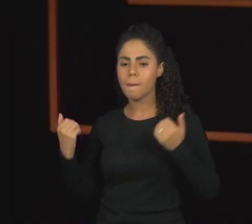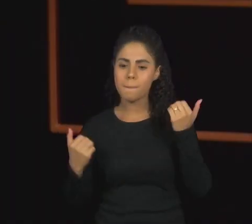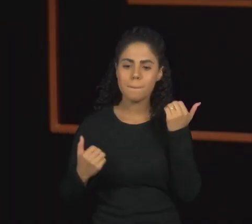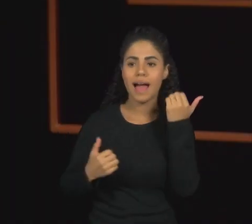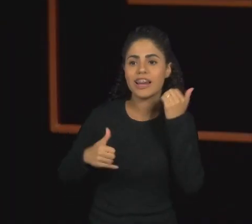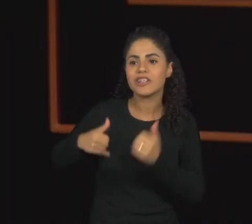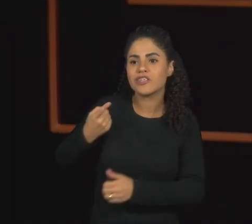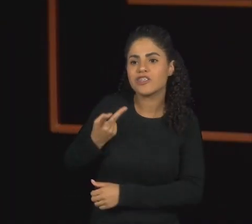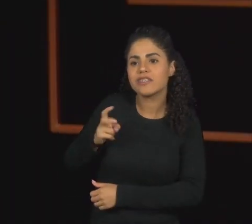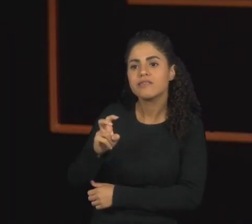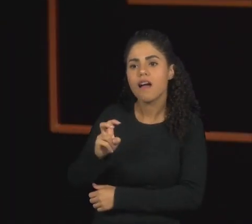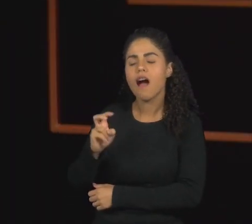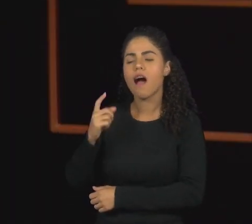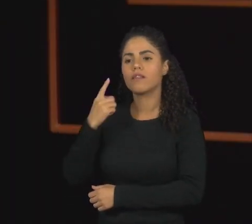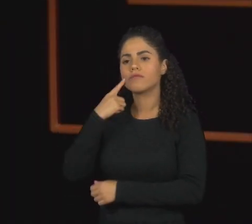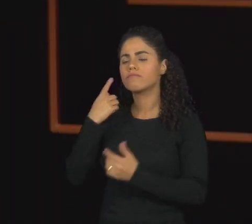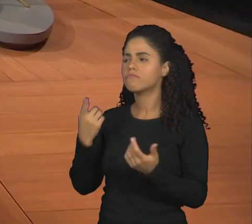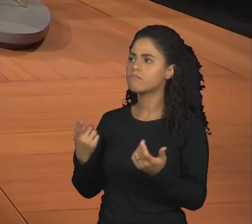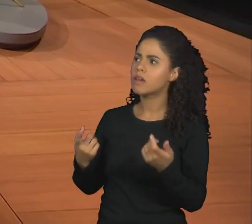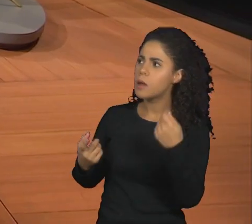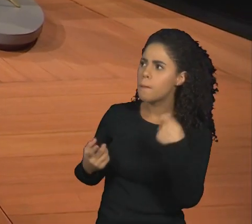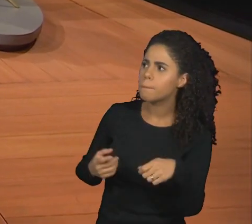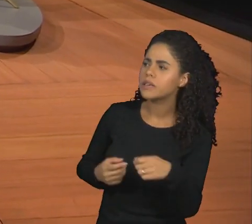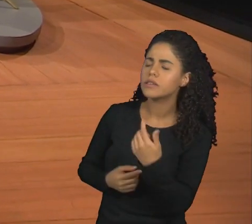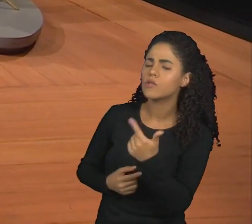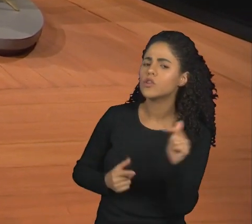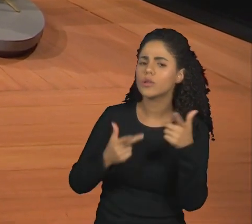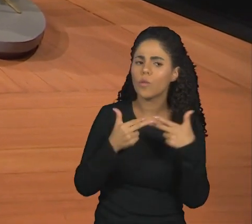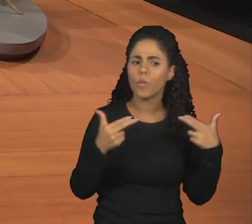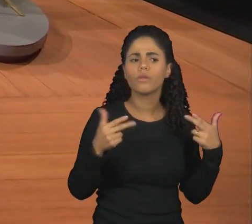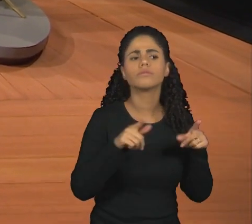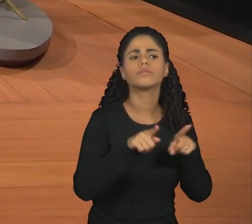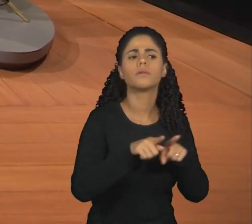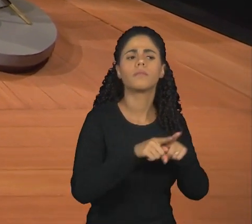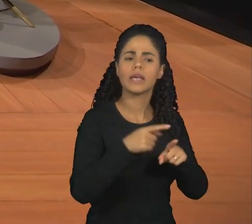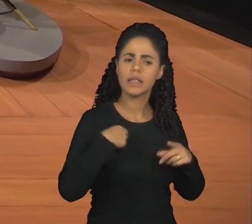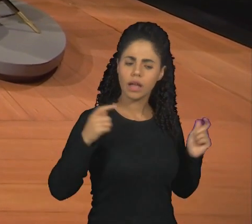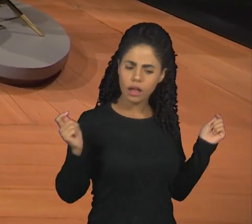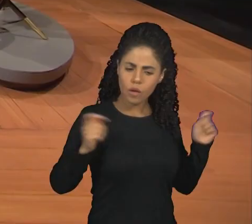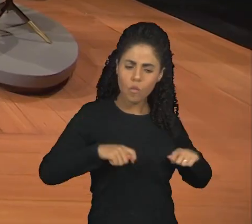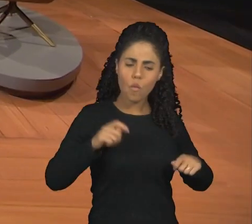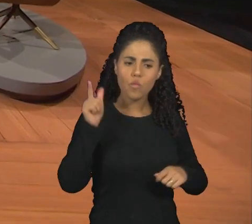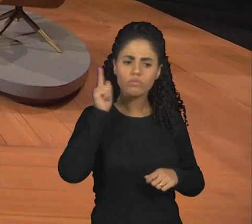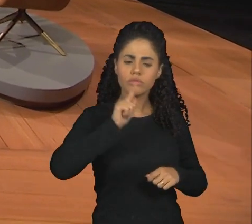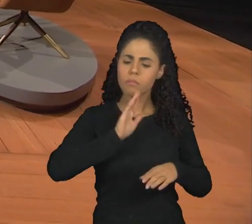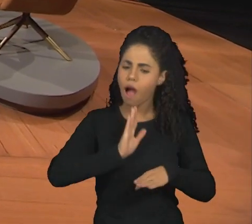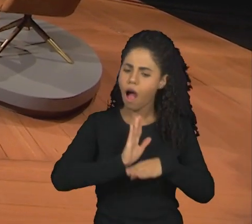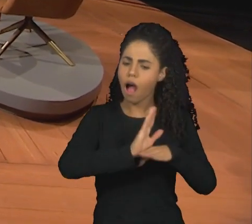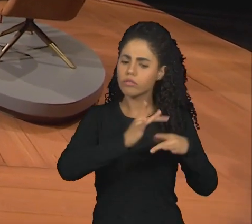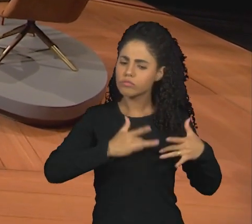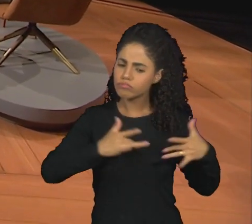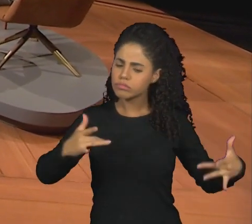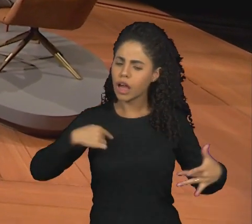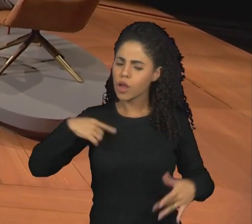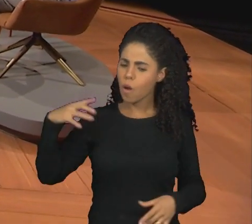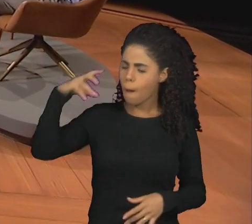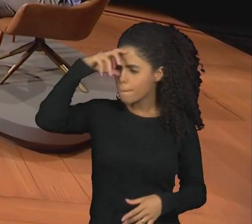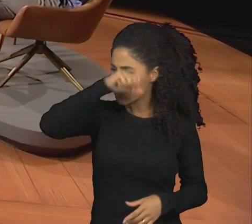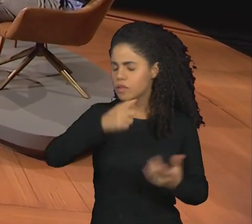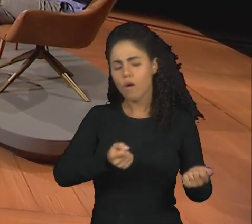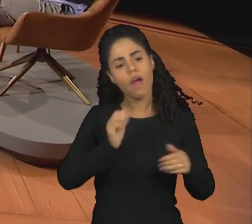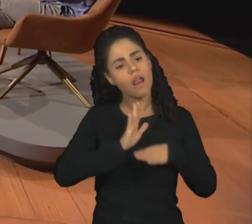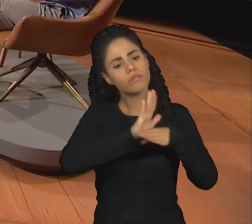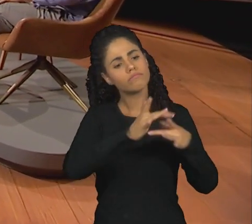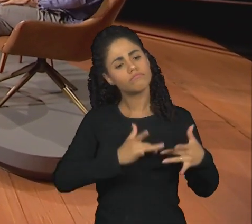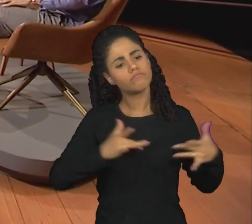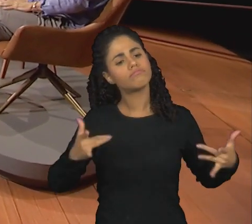eu sempre falava, não, assim, não, tem que ter um outro lado, tem que ter um lado onde eu possa doar tudo isso que eu aprendo